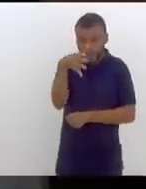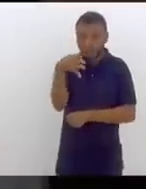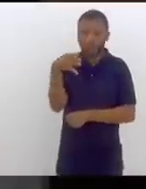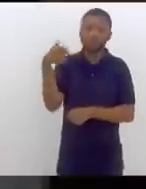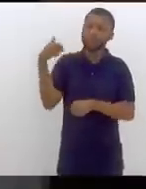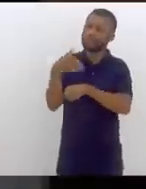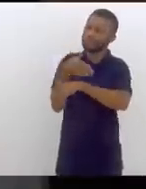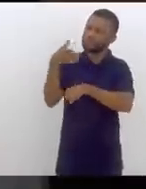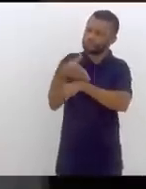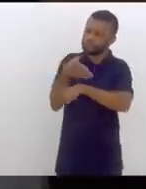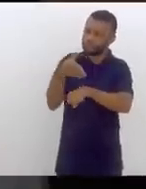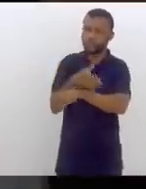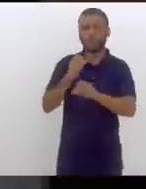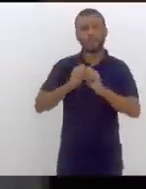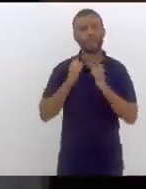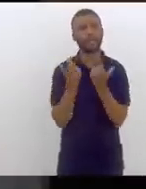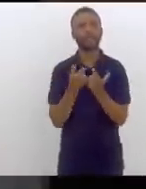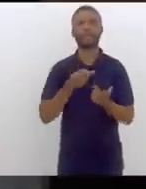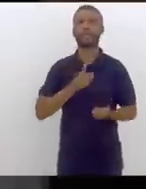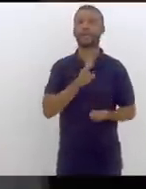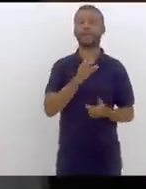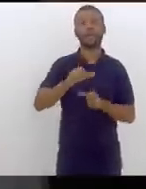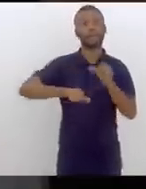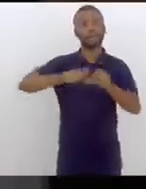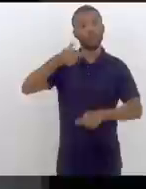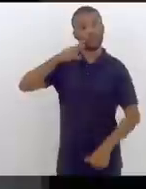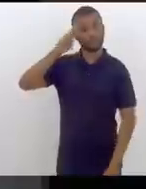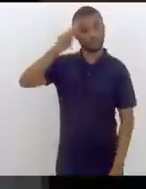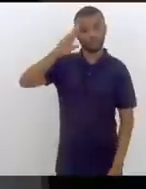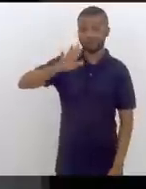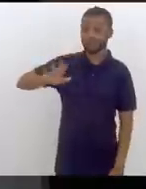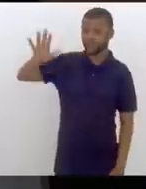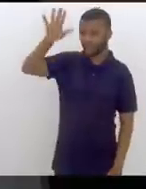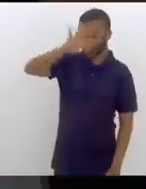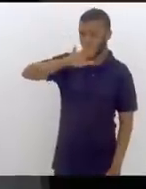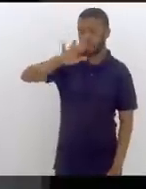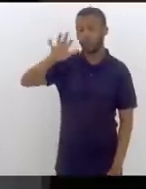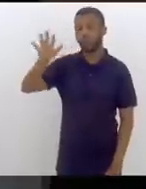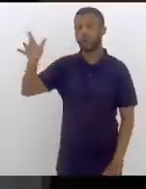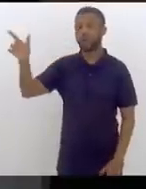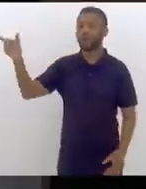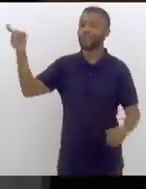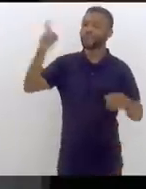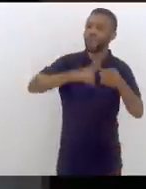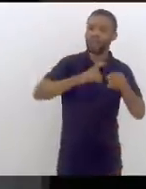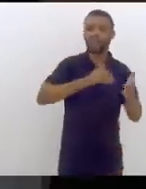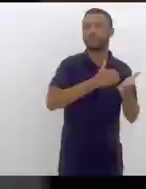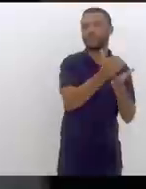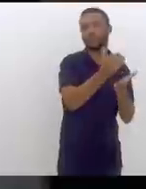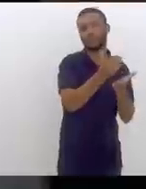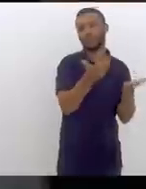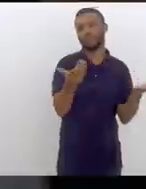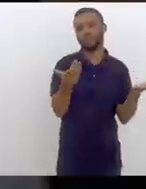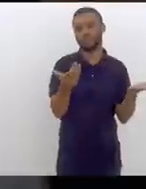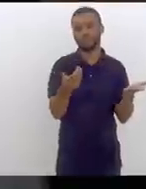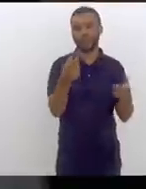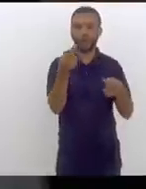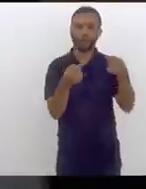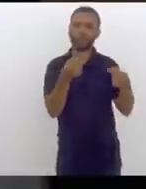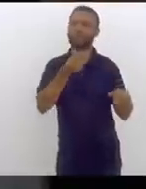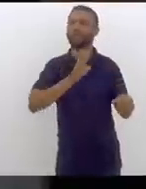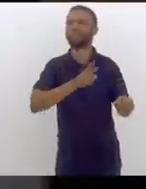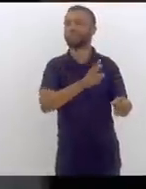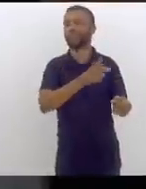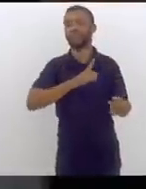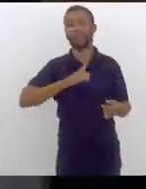leste sempre E aí quando mudam o comandante geral volta na estaca zero e a gente volta para cá E aí vem um